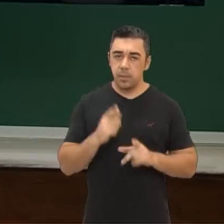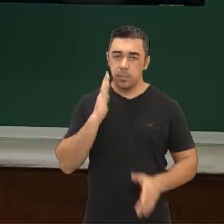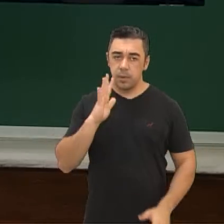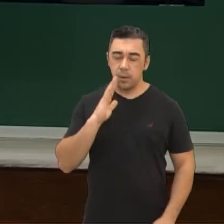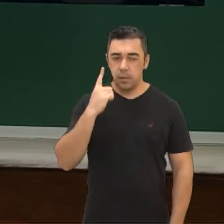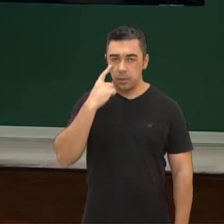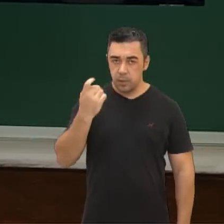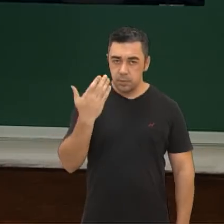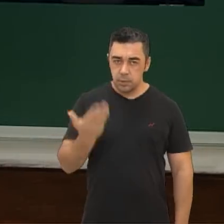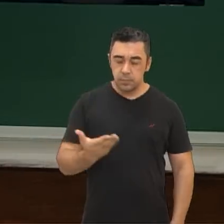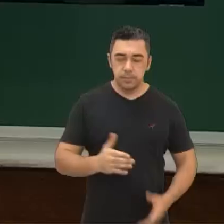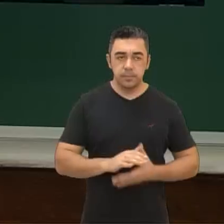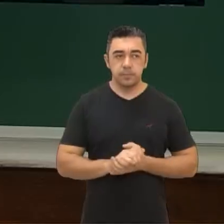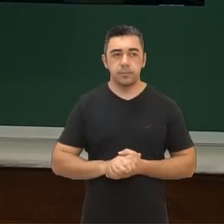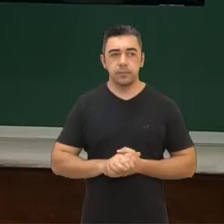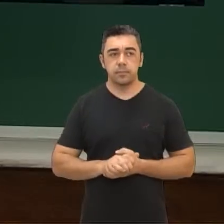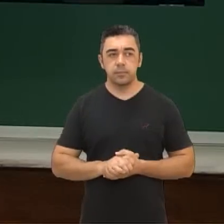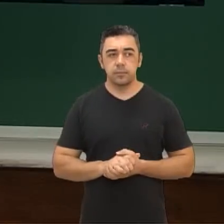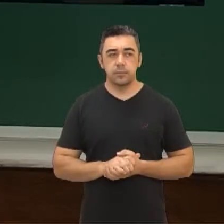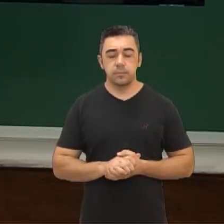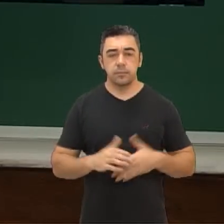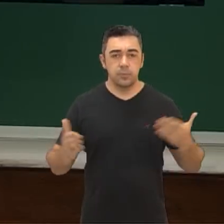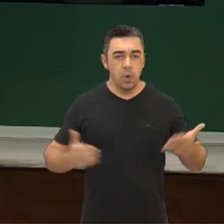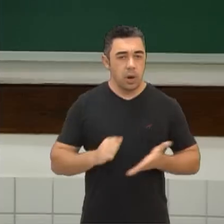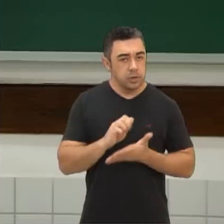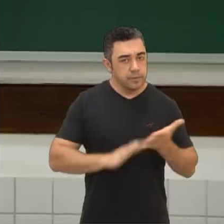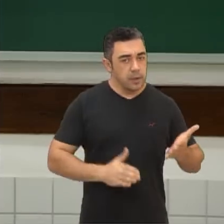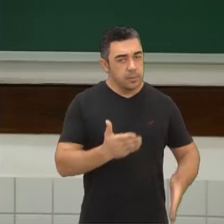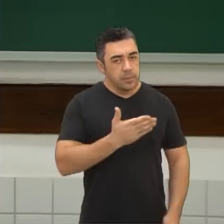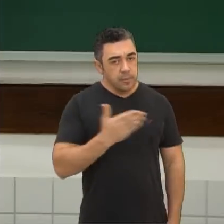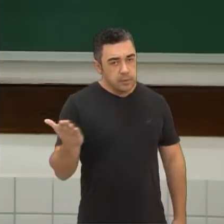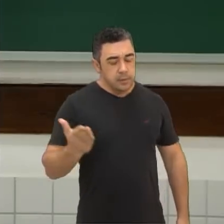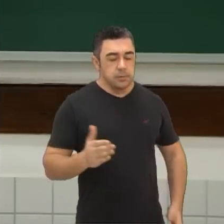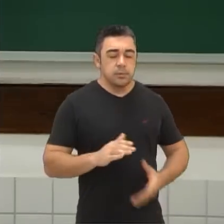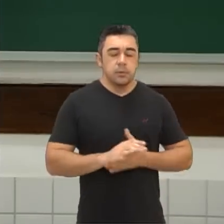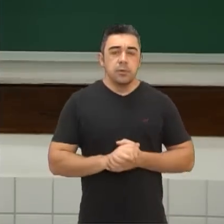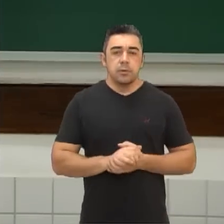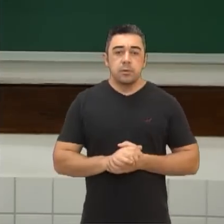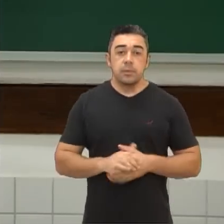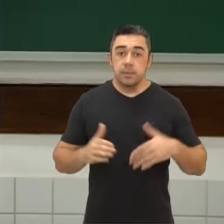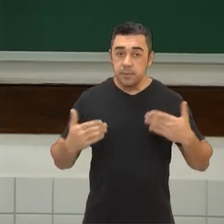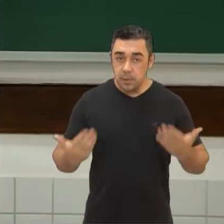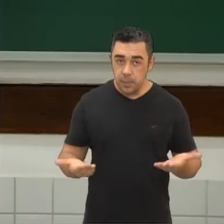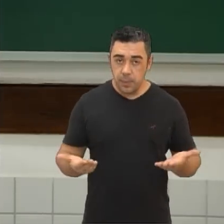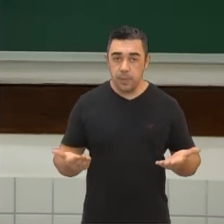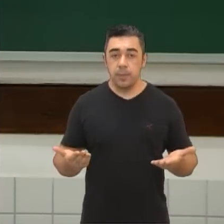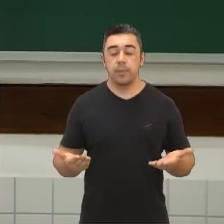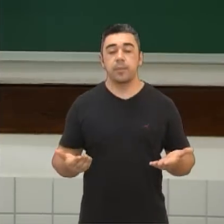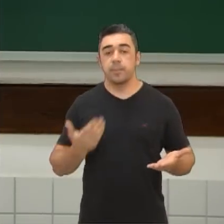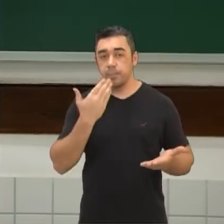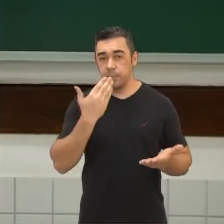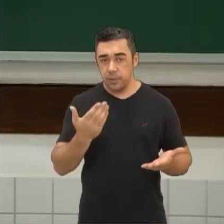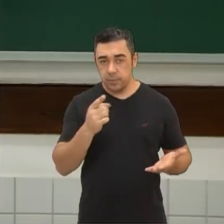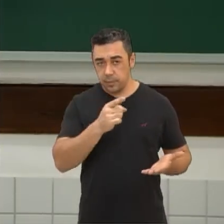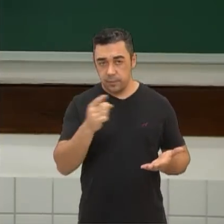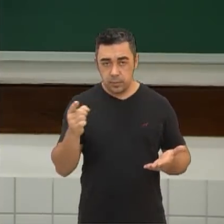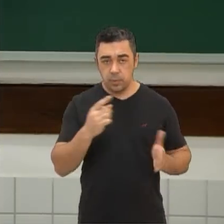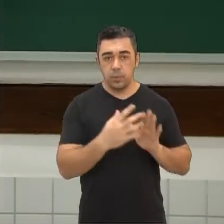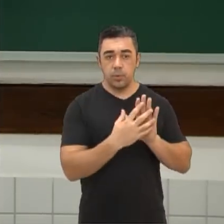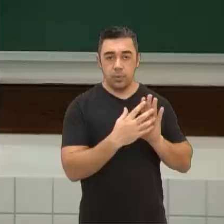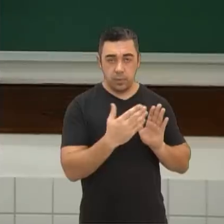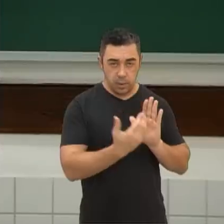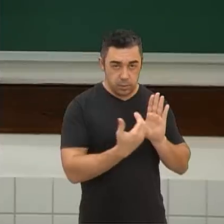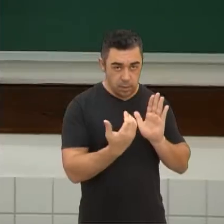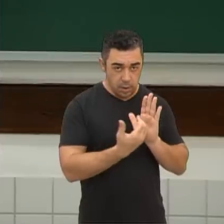uma coisa improvisada. Cada vez que sai, por mais que tenha um tema, ela vai se mutando, ela vai mudando. Agora, já se você está gravado, ela não vai